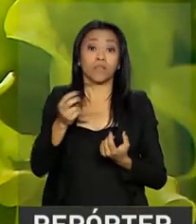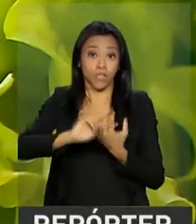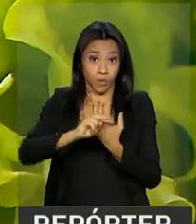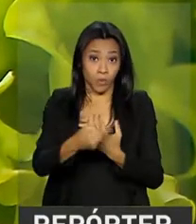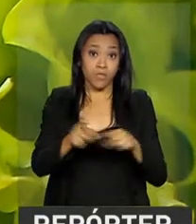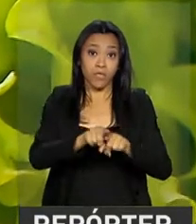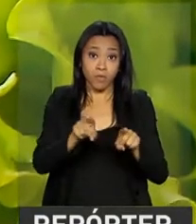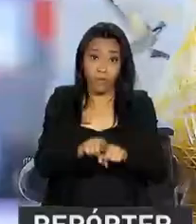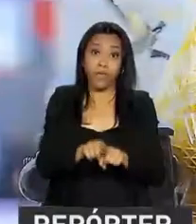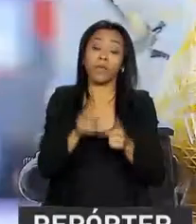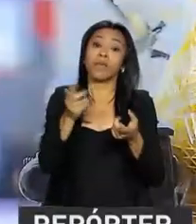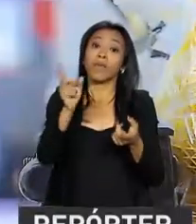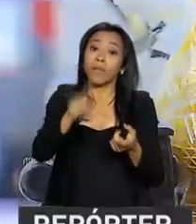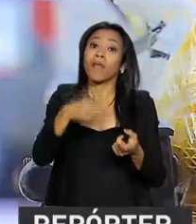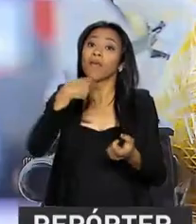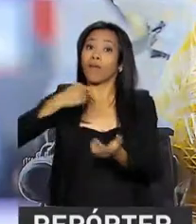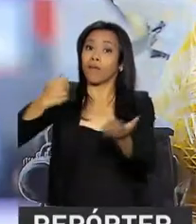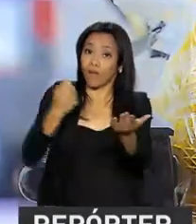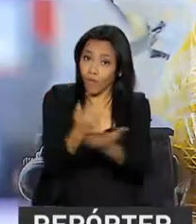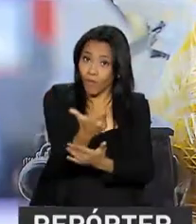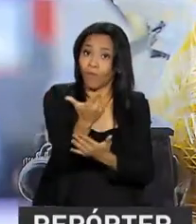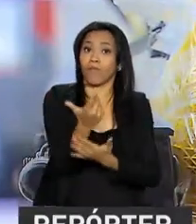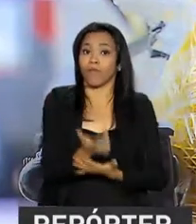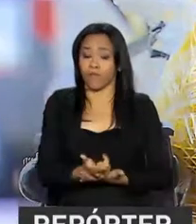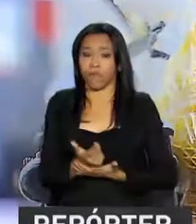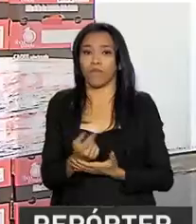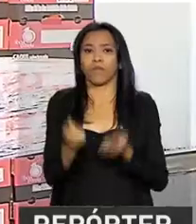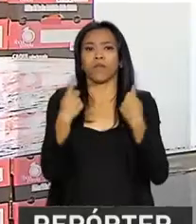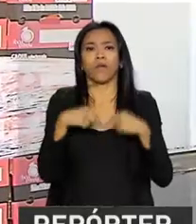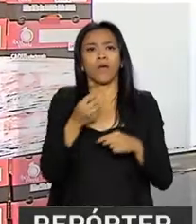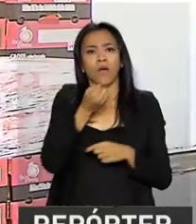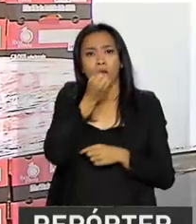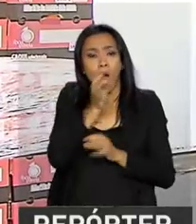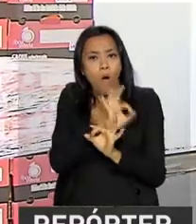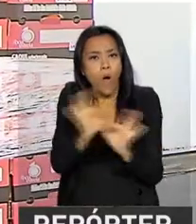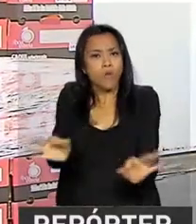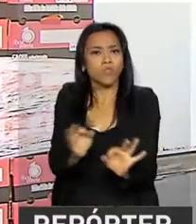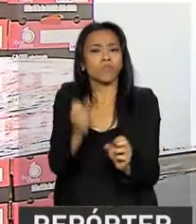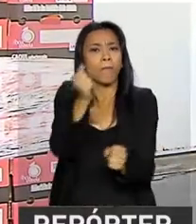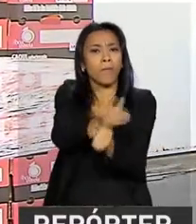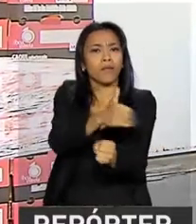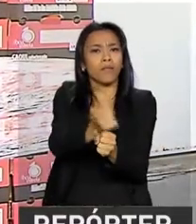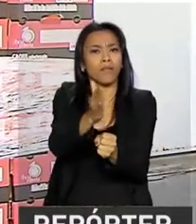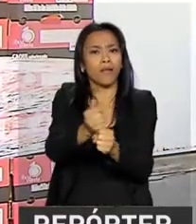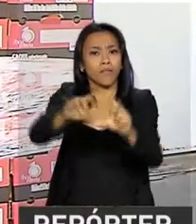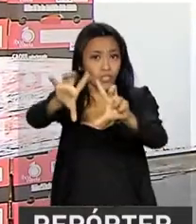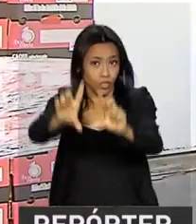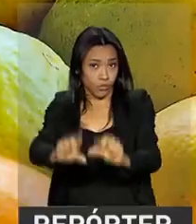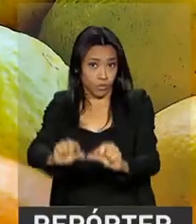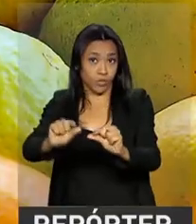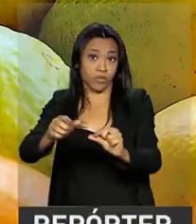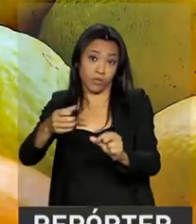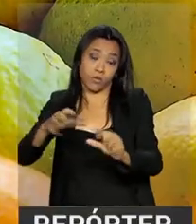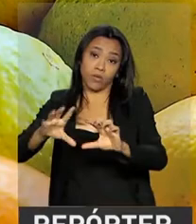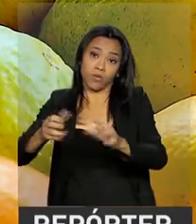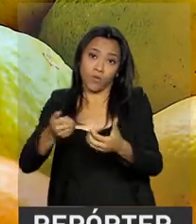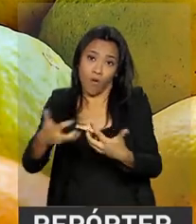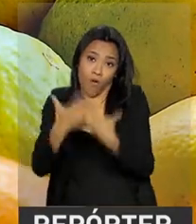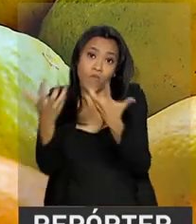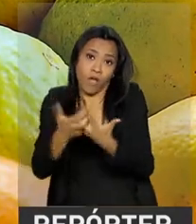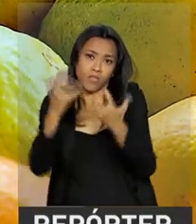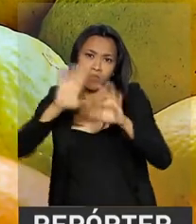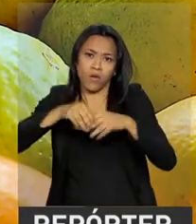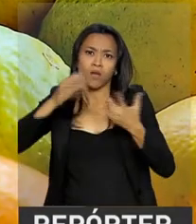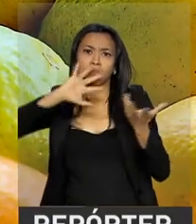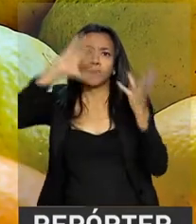o menor custo ao comprador atacadista a boa oferta da batata e diminuição do consumo do alface devido ao